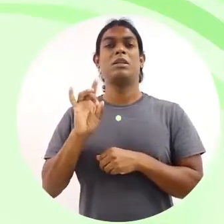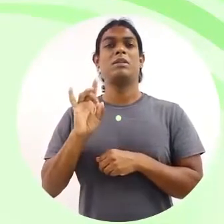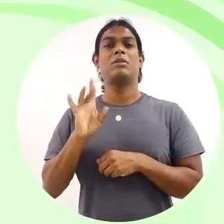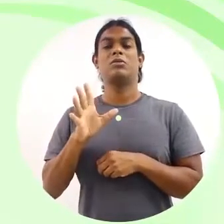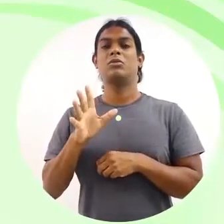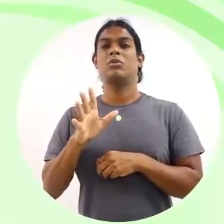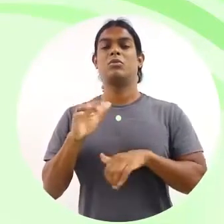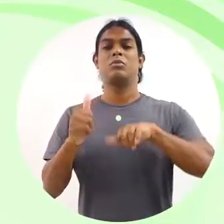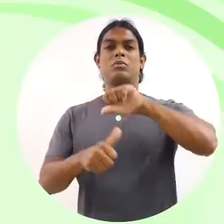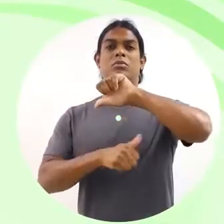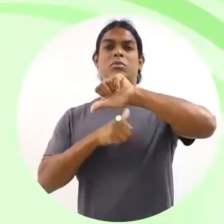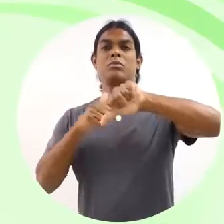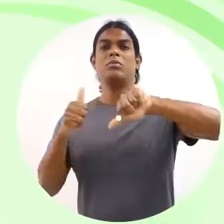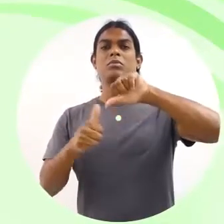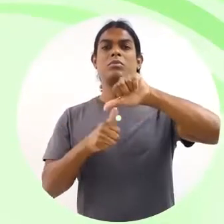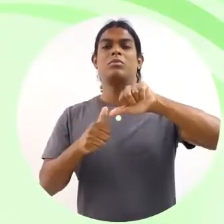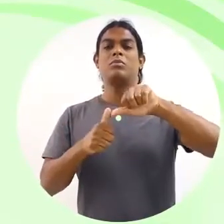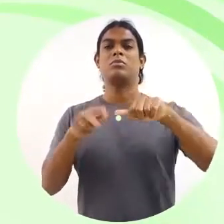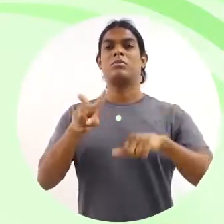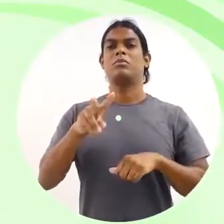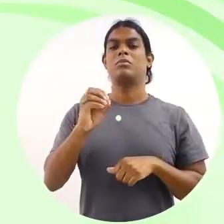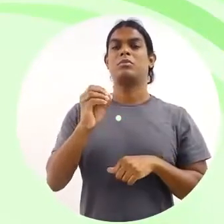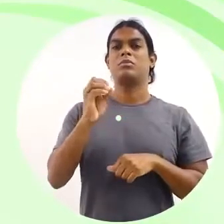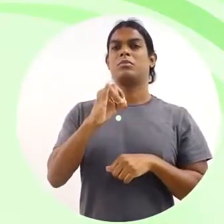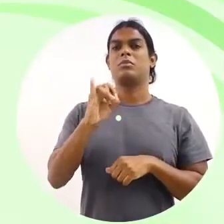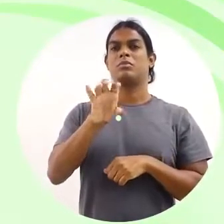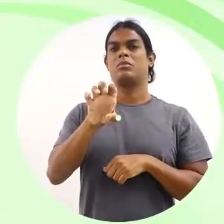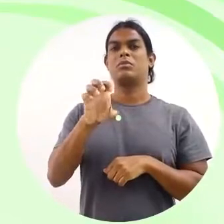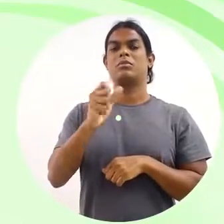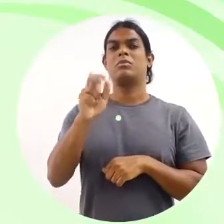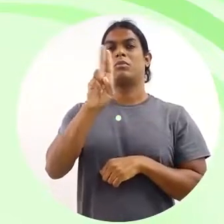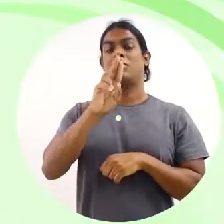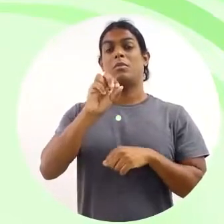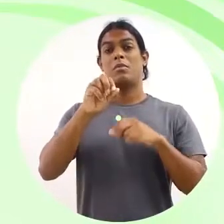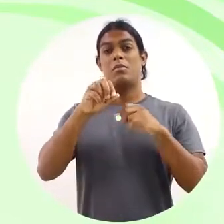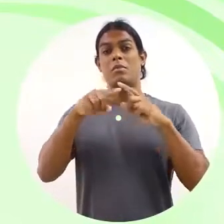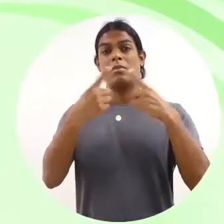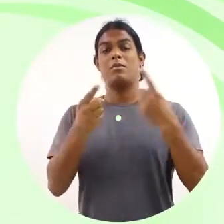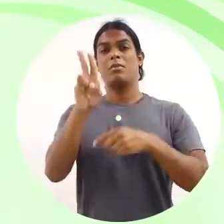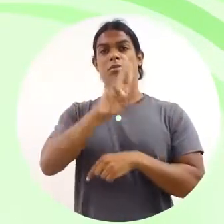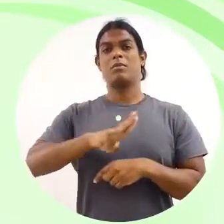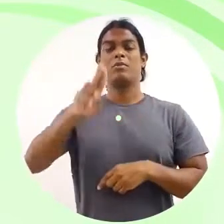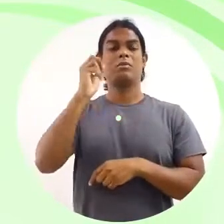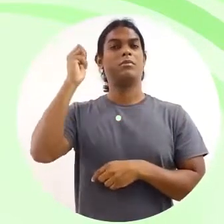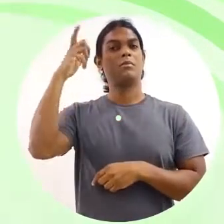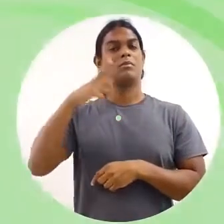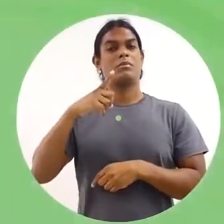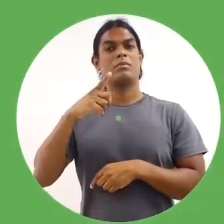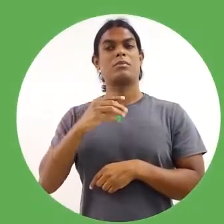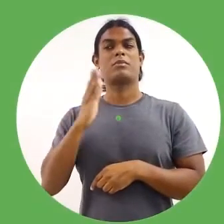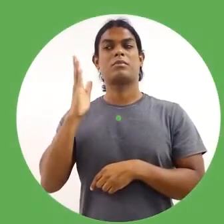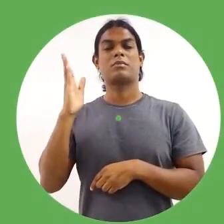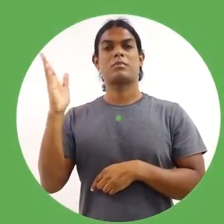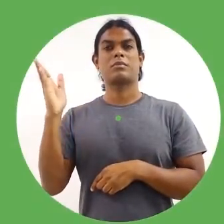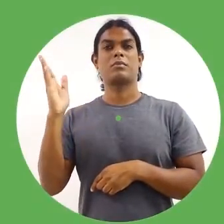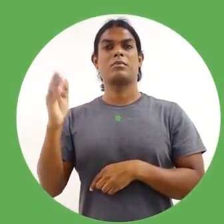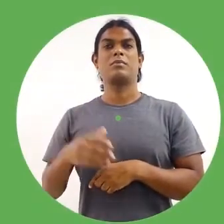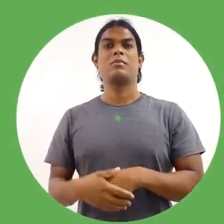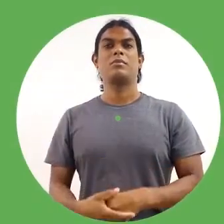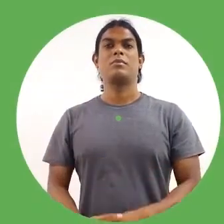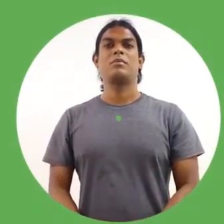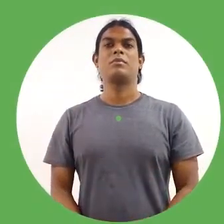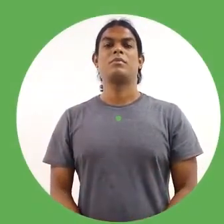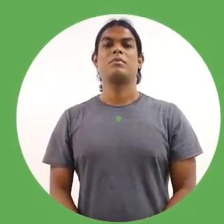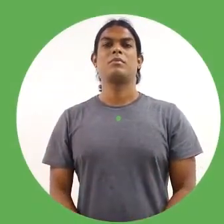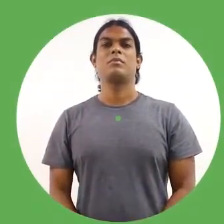transformação do vodcast do podcast, mas utilizando o celular. Então, vejamos aqui essa definição, que o